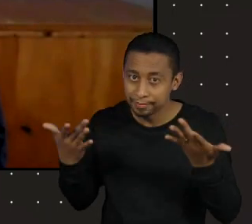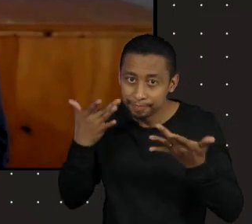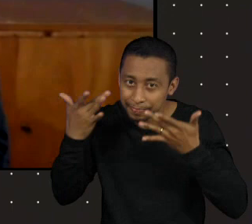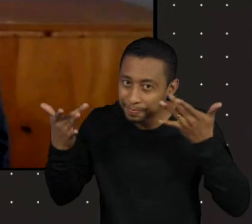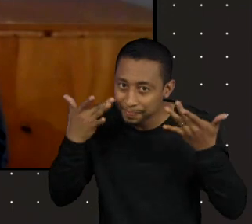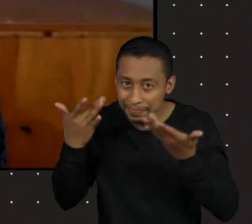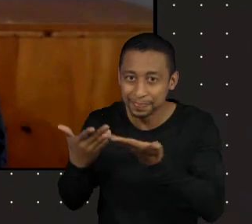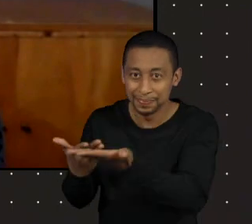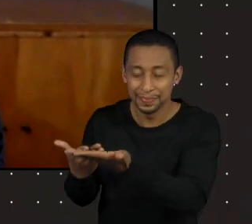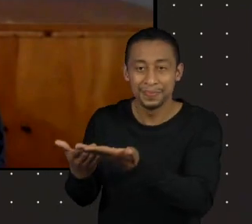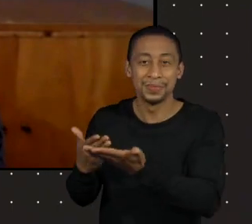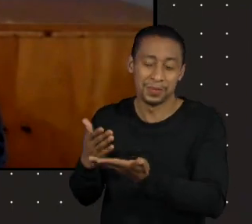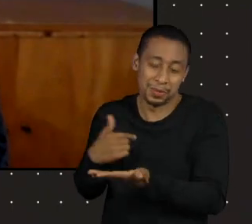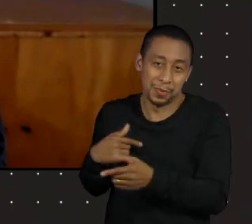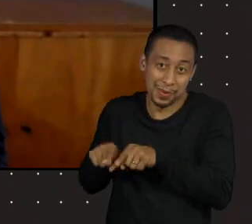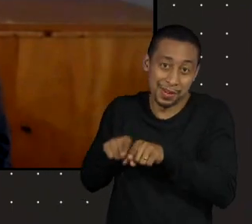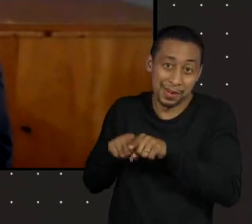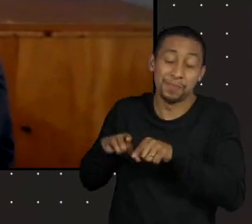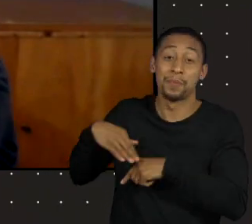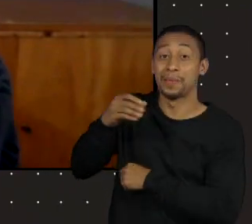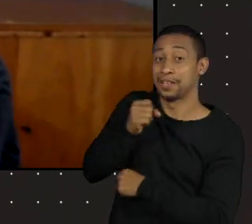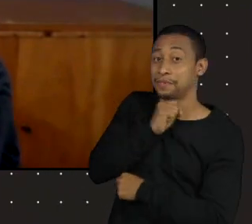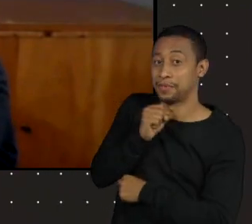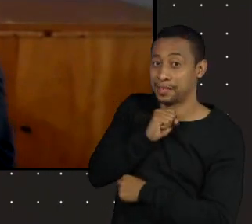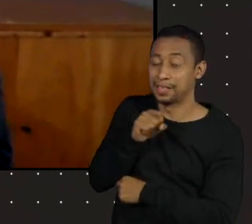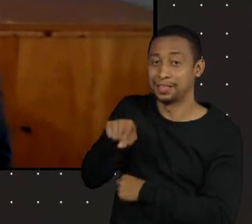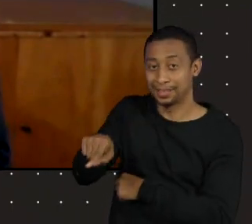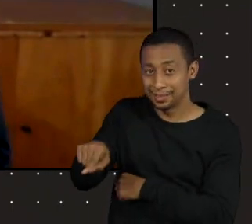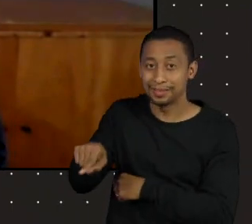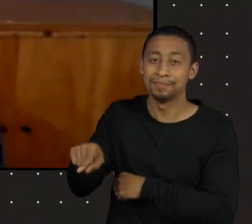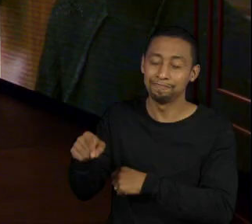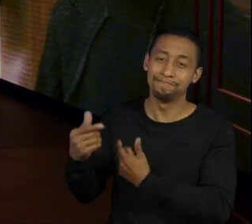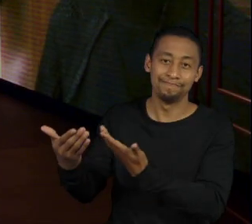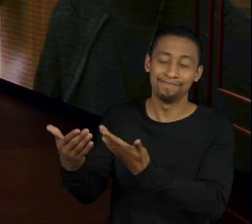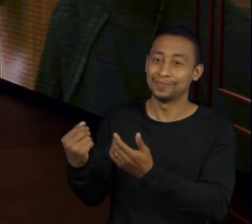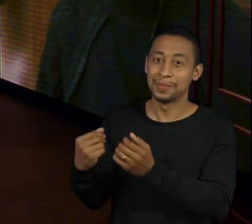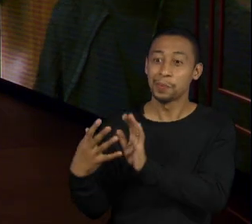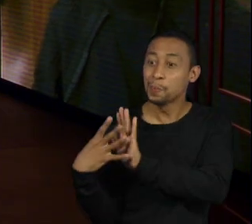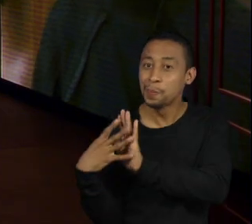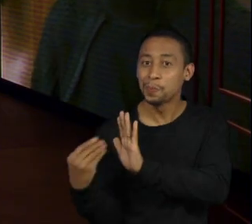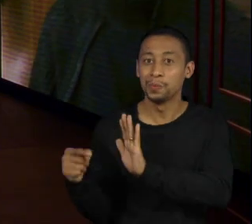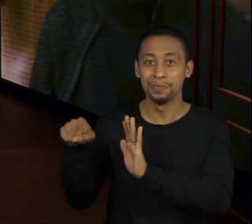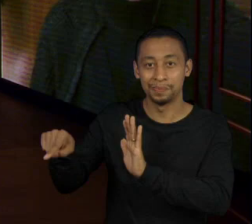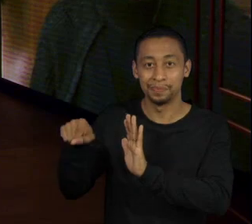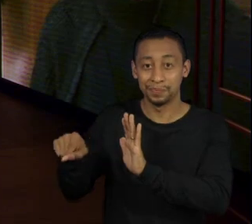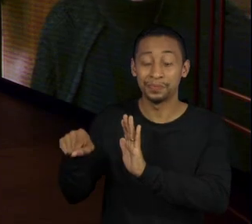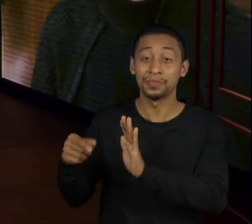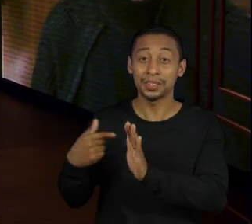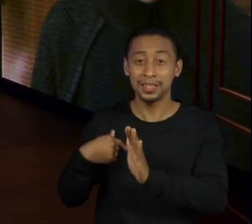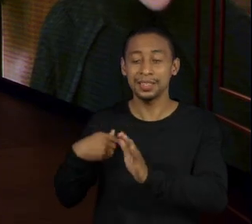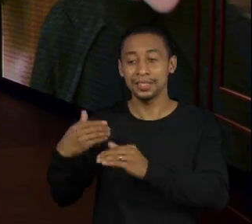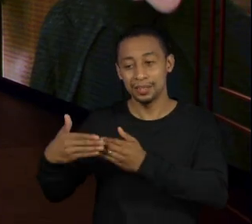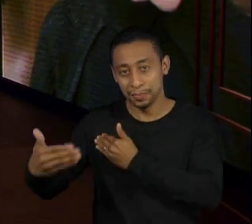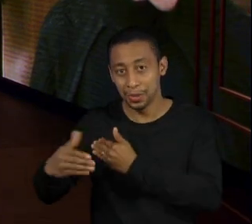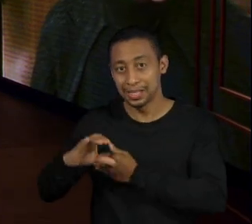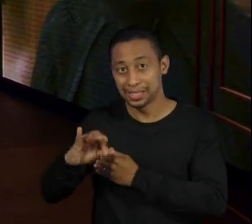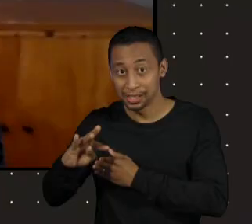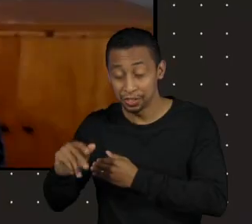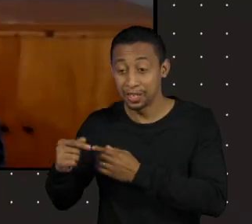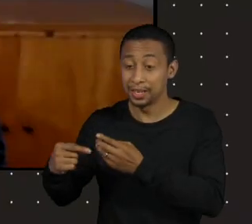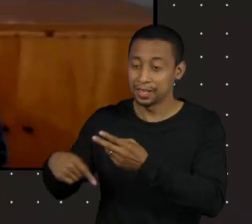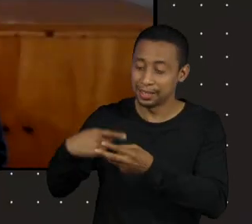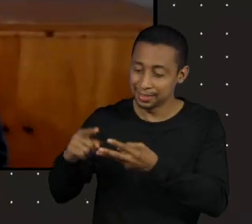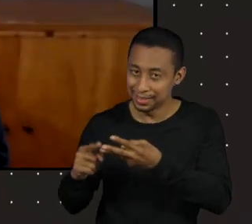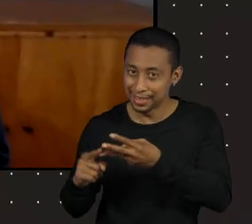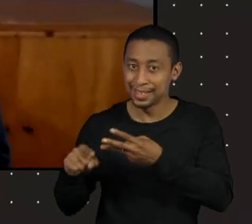minha irmã mais velha, né? Eu tenho duas irmãs mais velhas que sempre foram referências para mim, a Cíntia era a do meio, eu fui a temporona, e a Cíntia